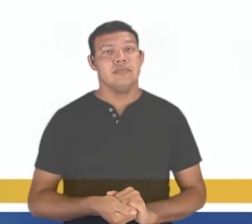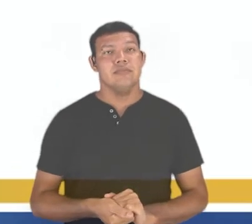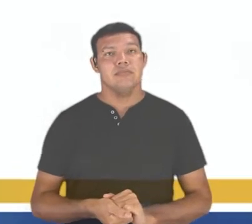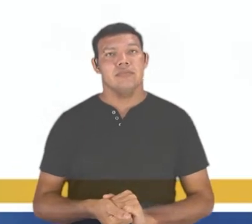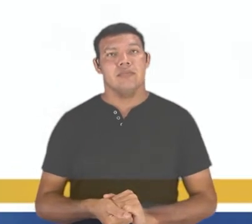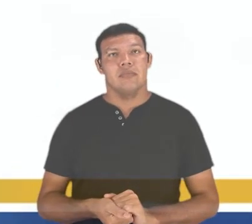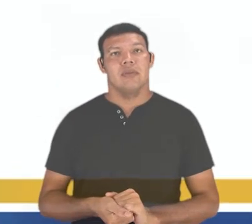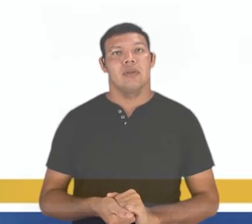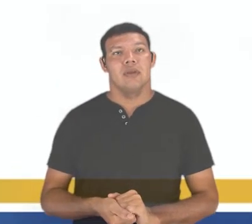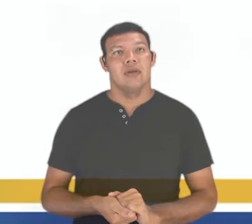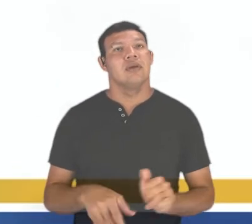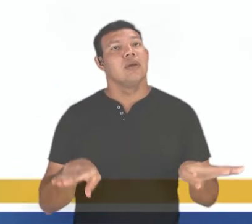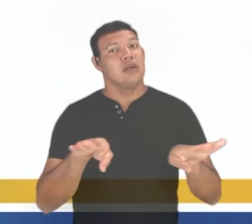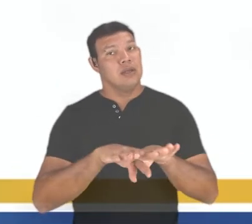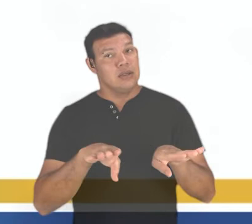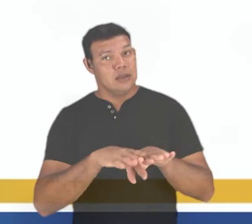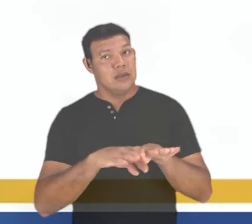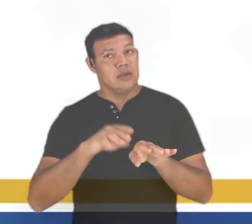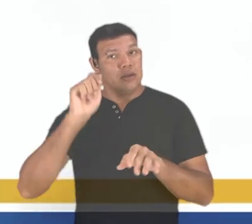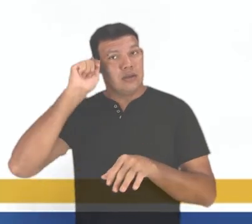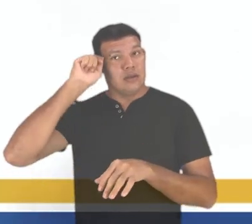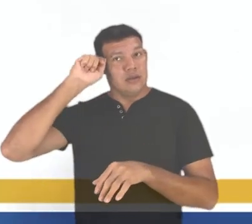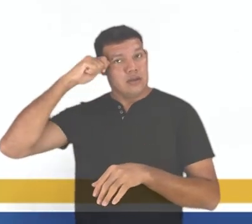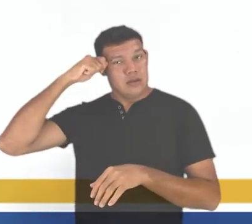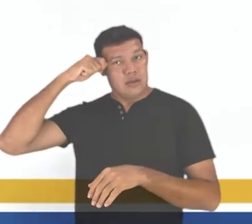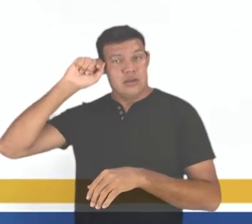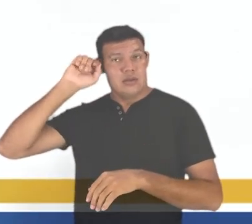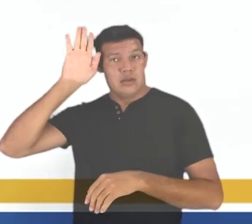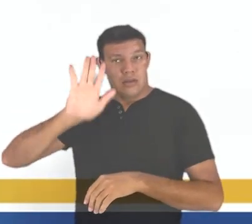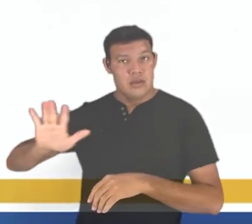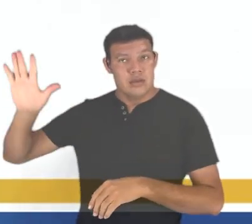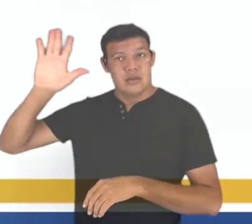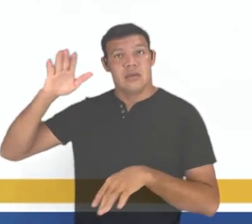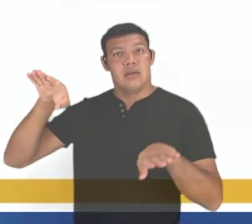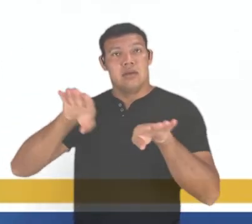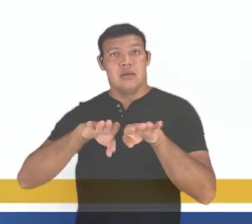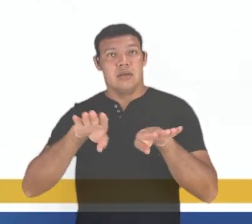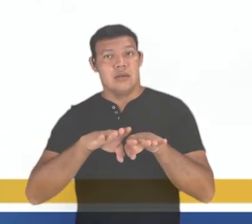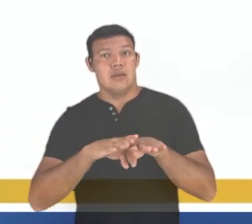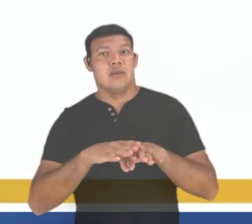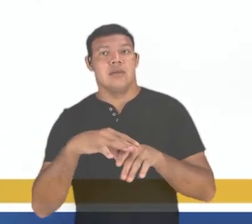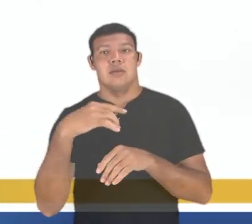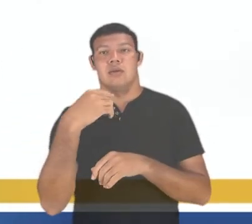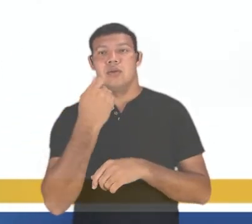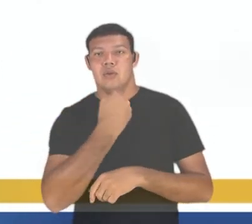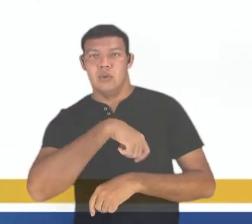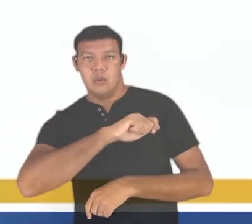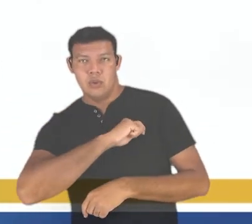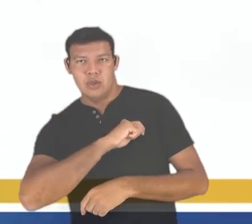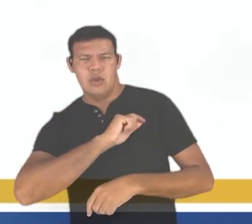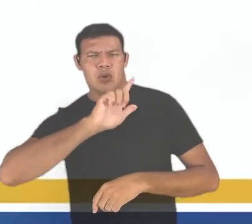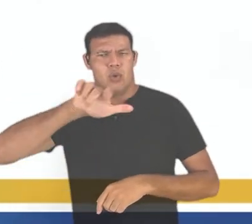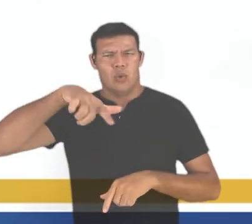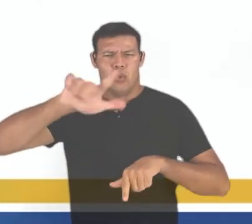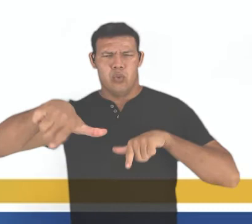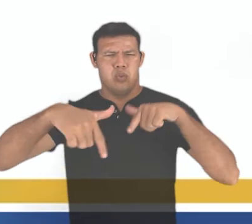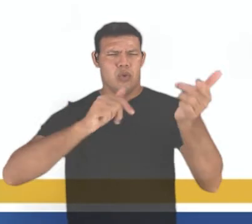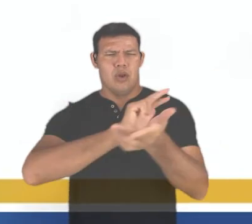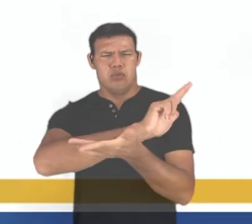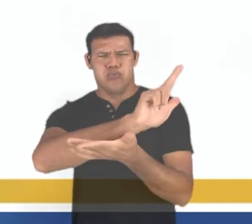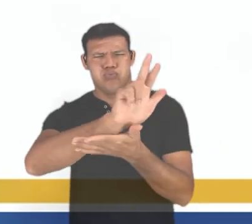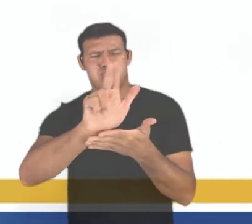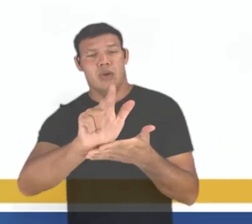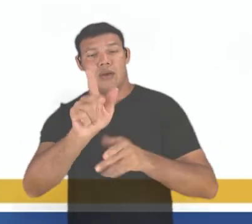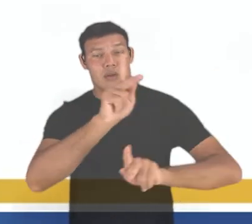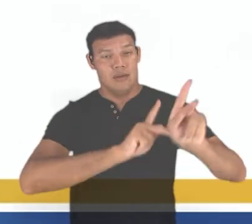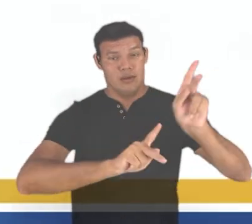aí também a questão dos negros africanos que vieram para serem escravizados, e depois vieram os espanhóis e outras pessoas. Então, a população brasileira